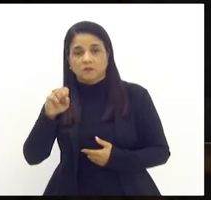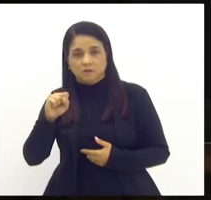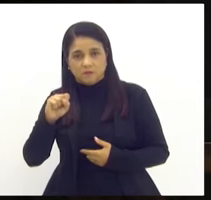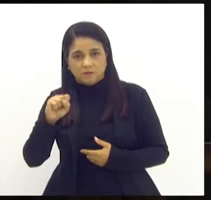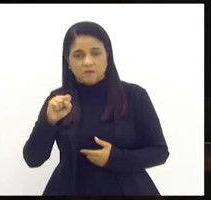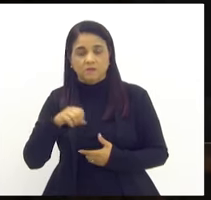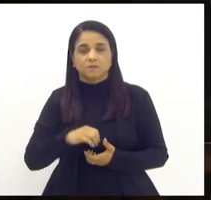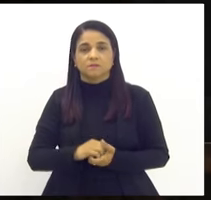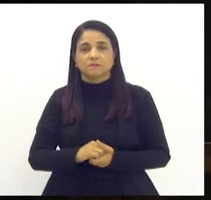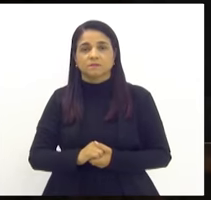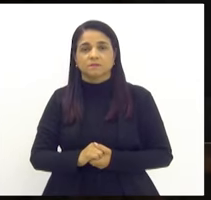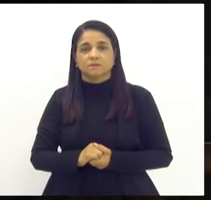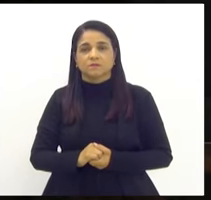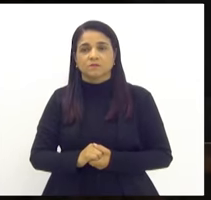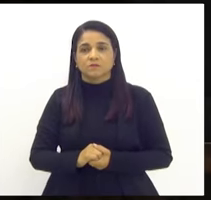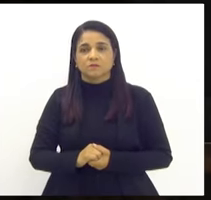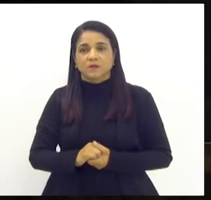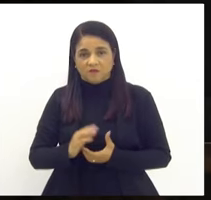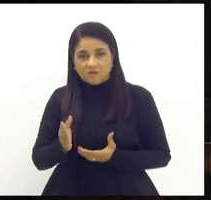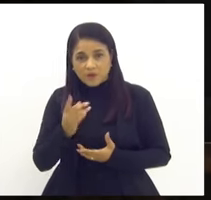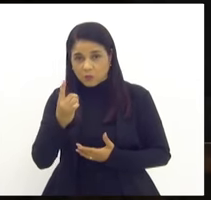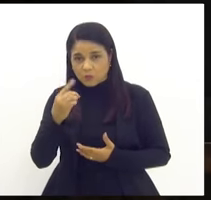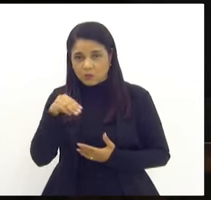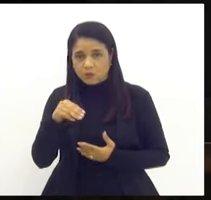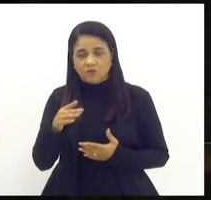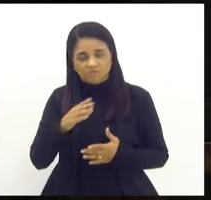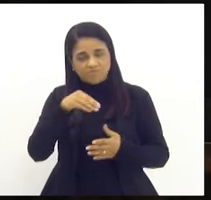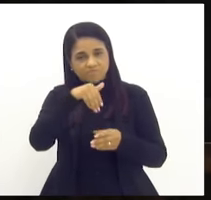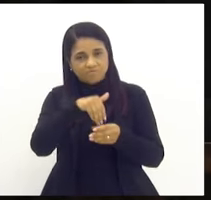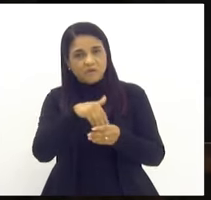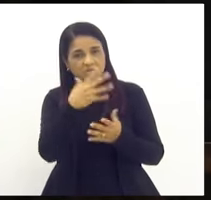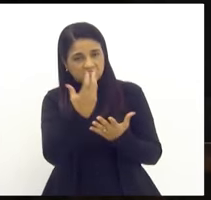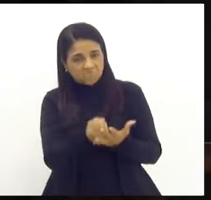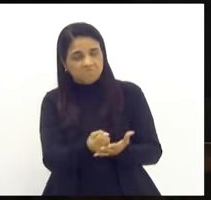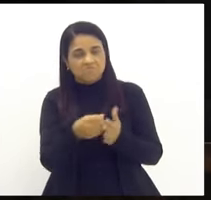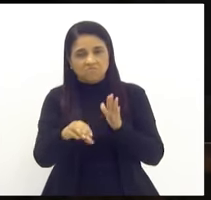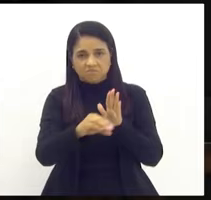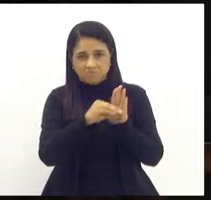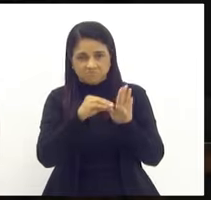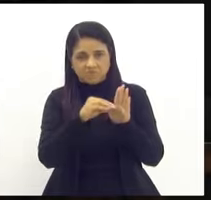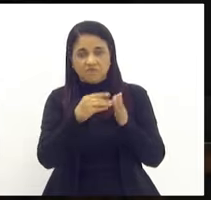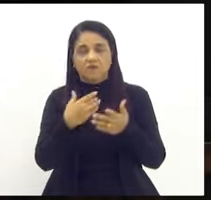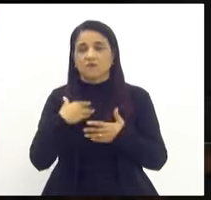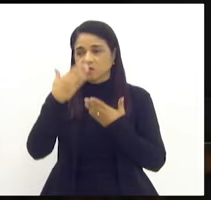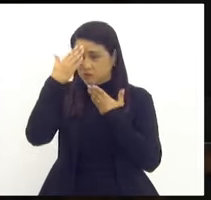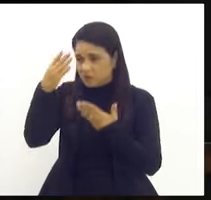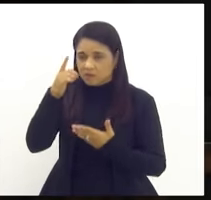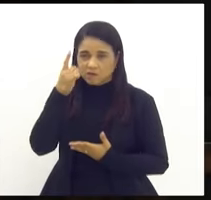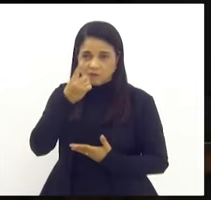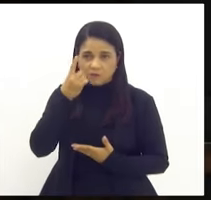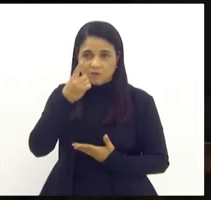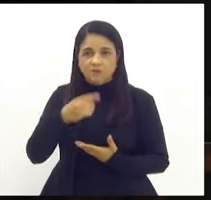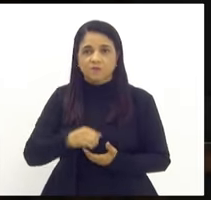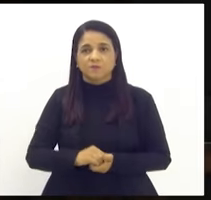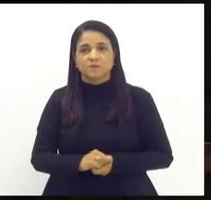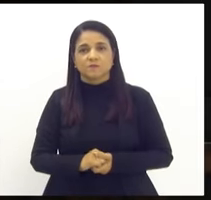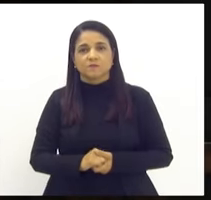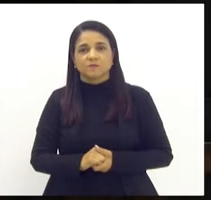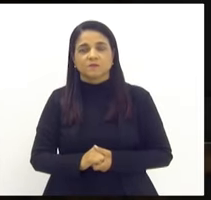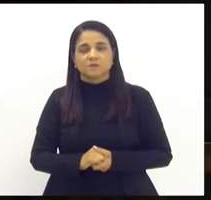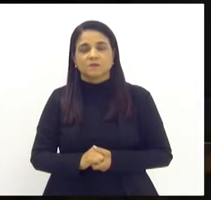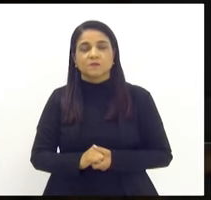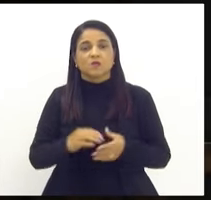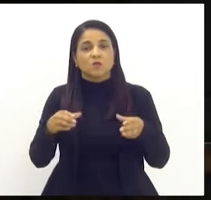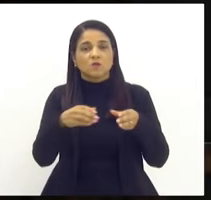Lins minuto favorável senhor presidente Obrigado deputado